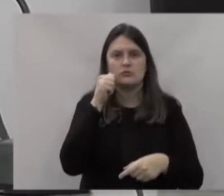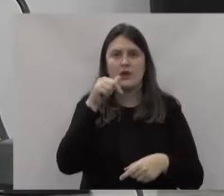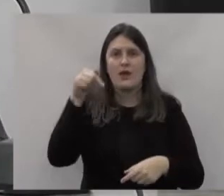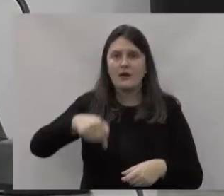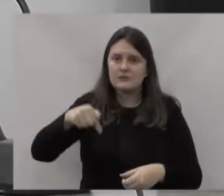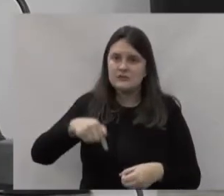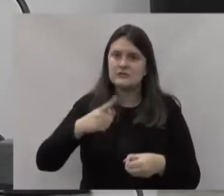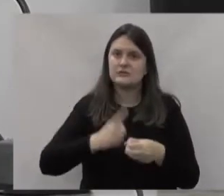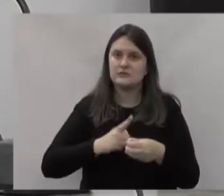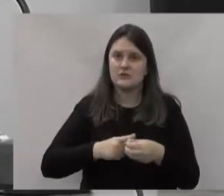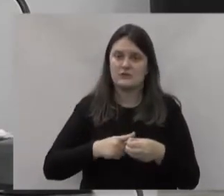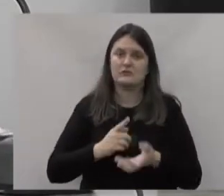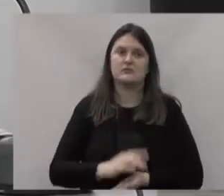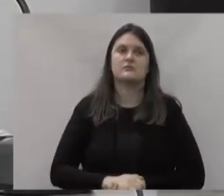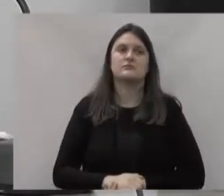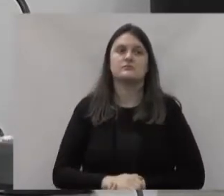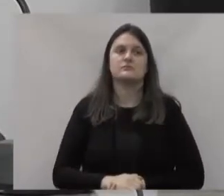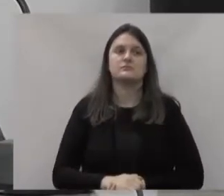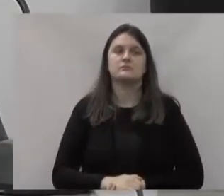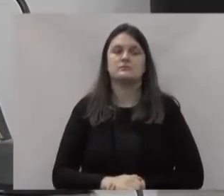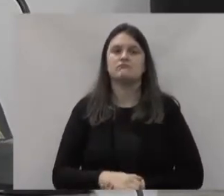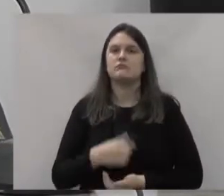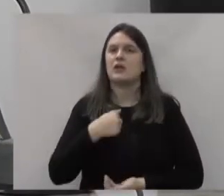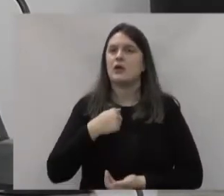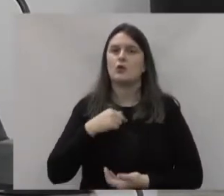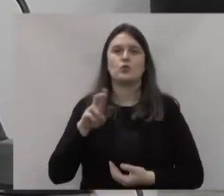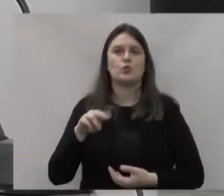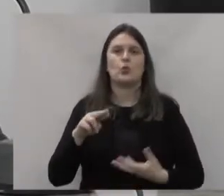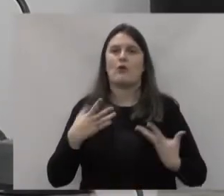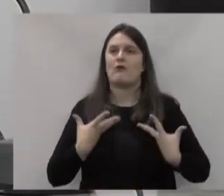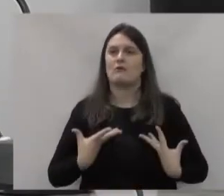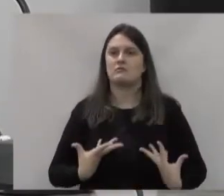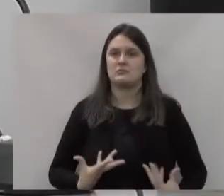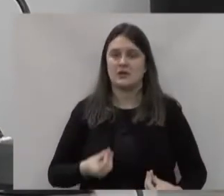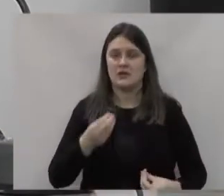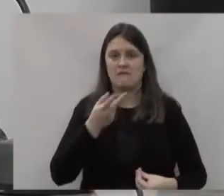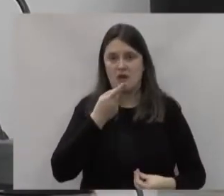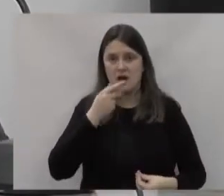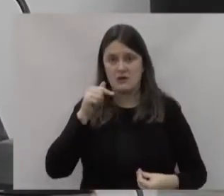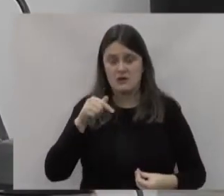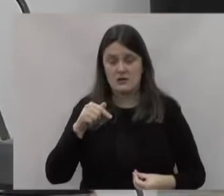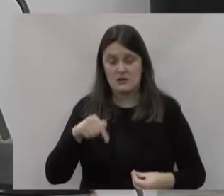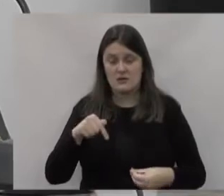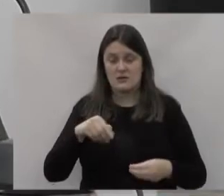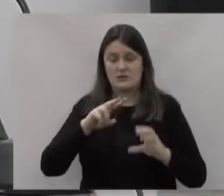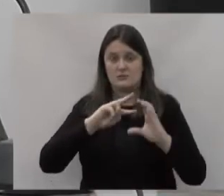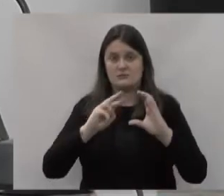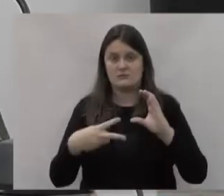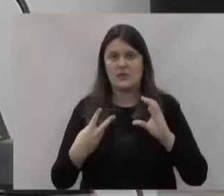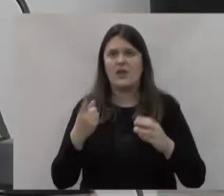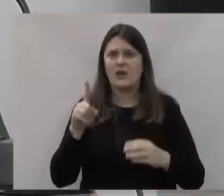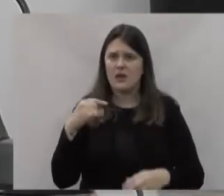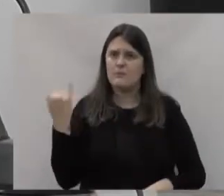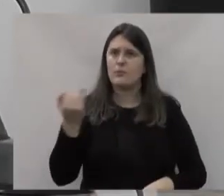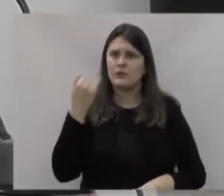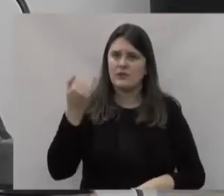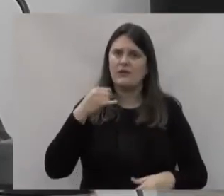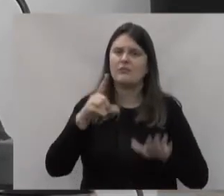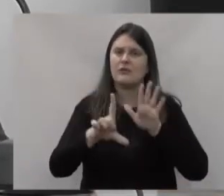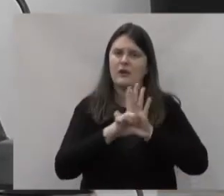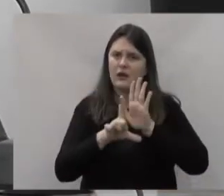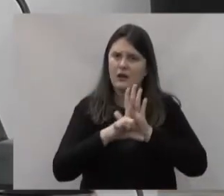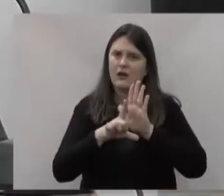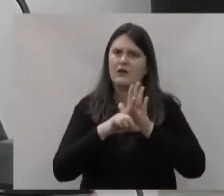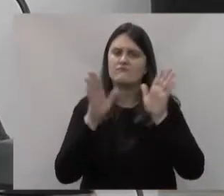cidade, ainda nos dias de hoje. E eu não me canso de falar aqui na Câmara o quanto é importante políticas